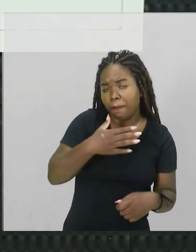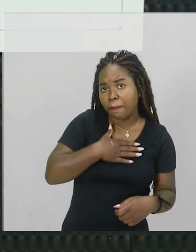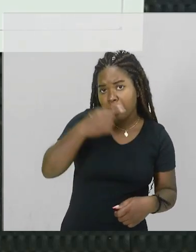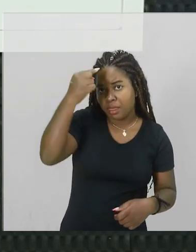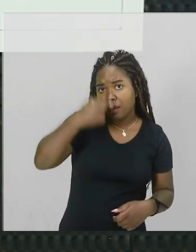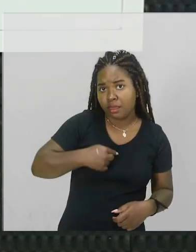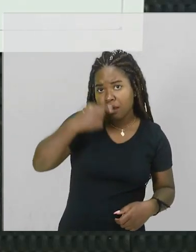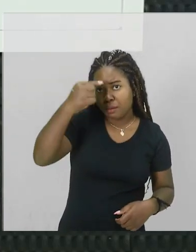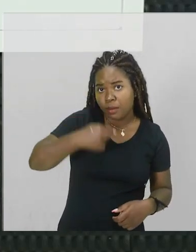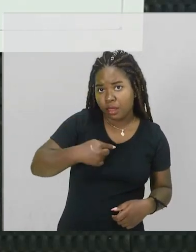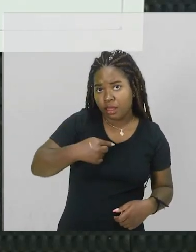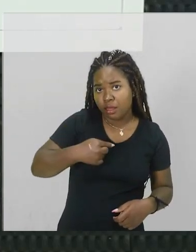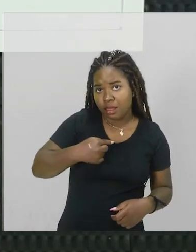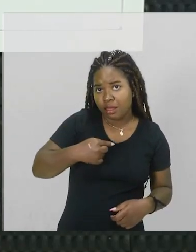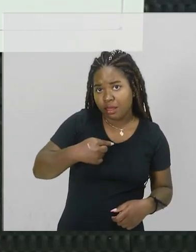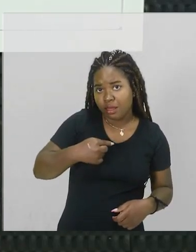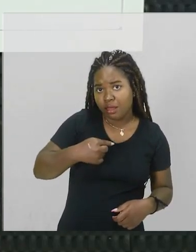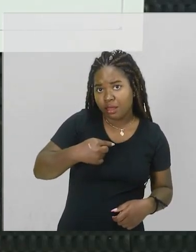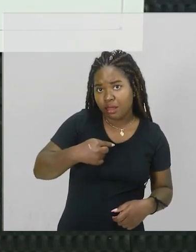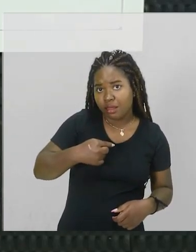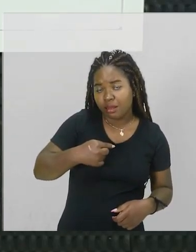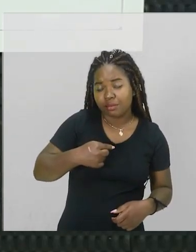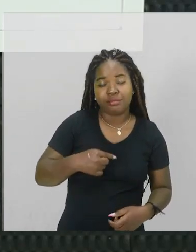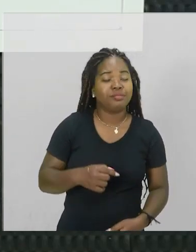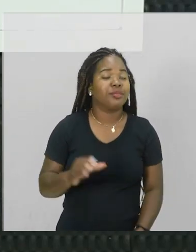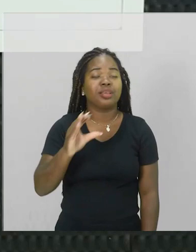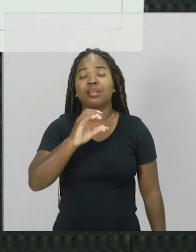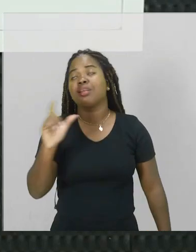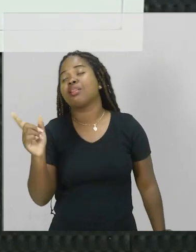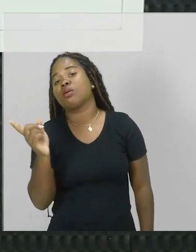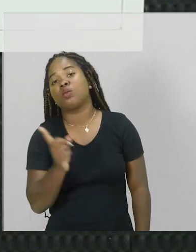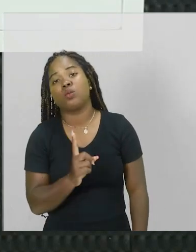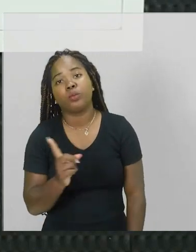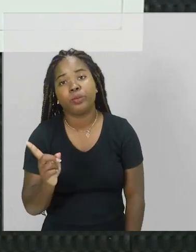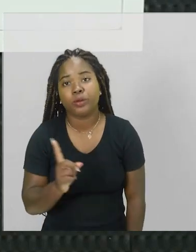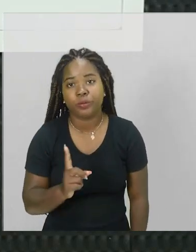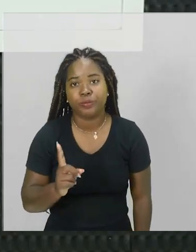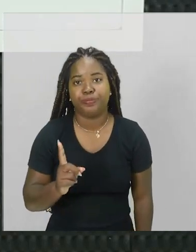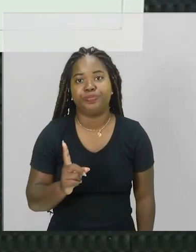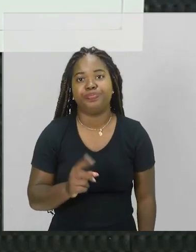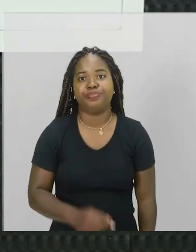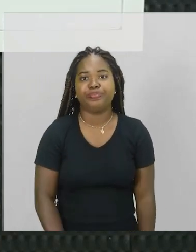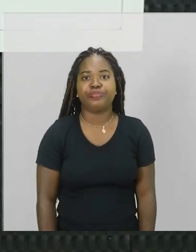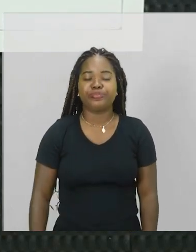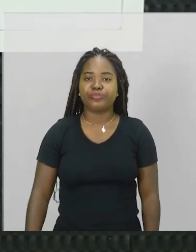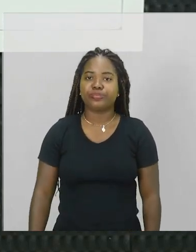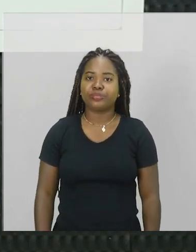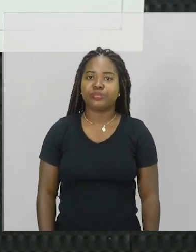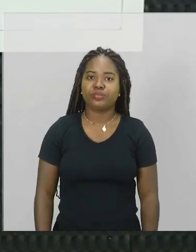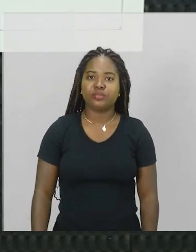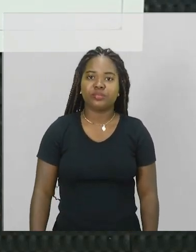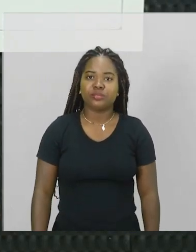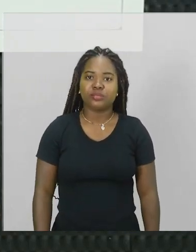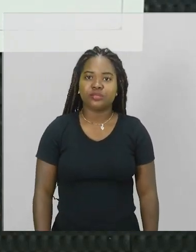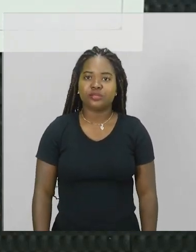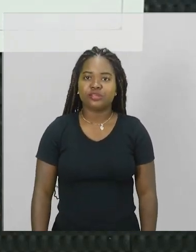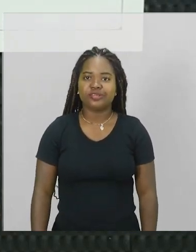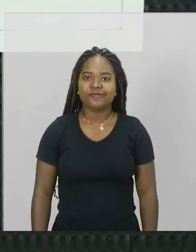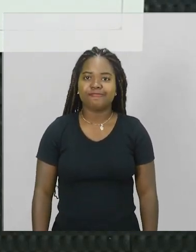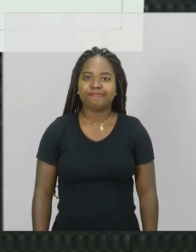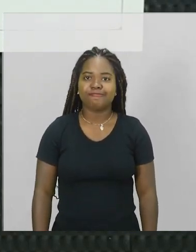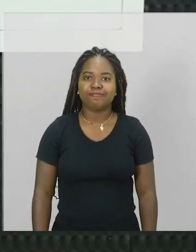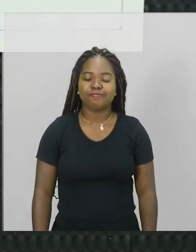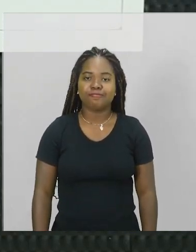e a imagem do quadro? A resposta é não. Tá ok? A resposta é não. Certo? Se